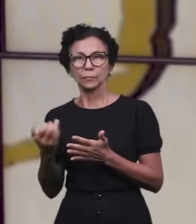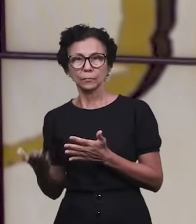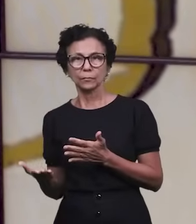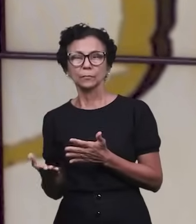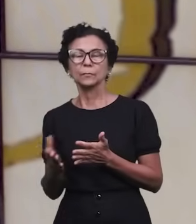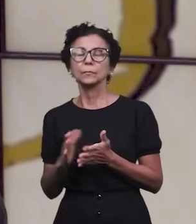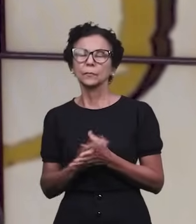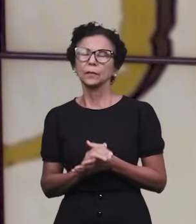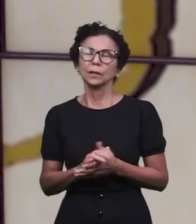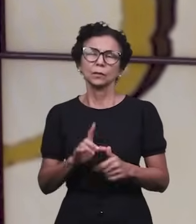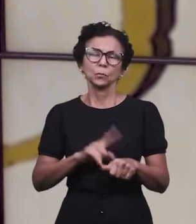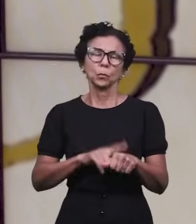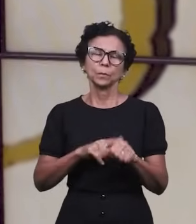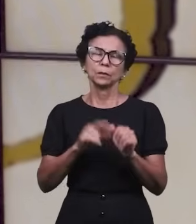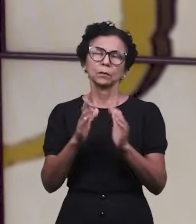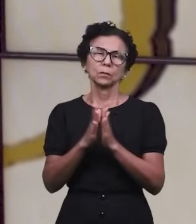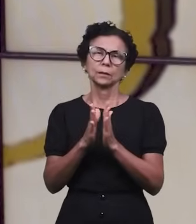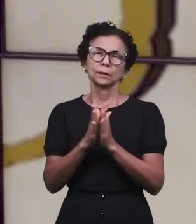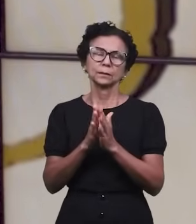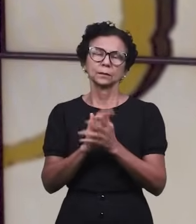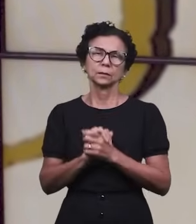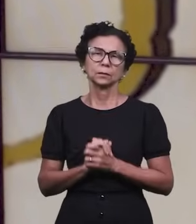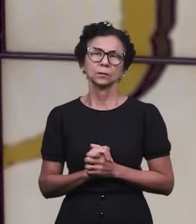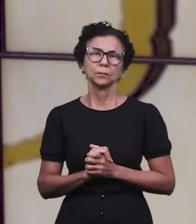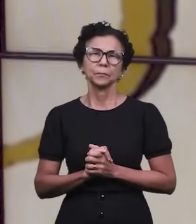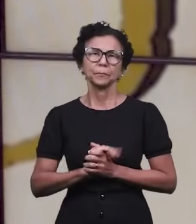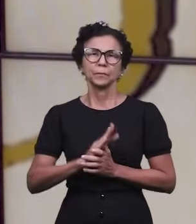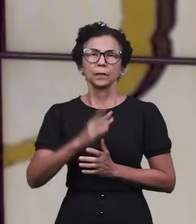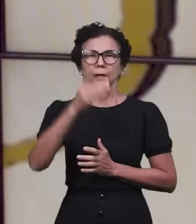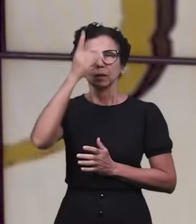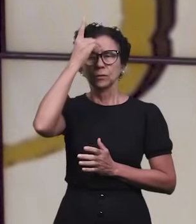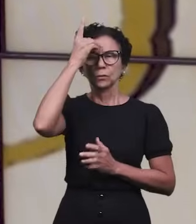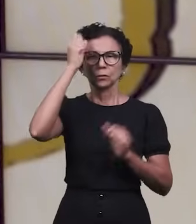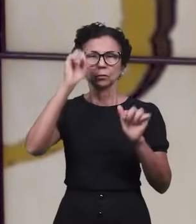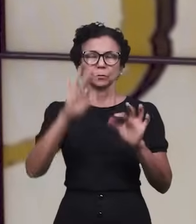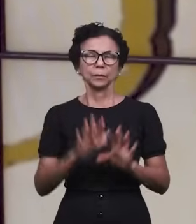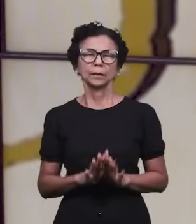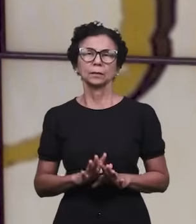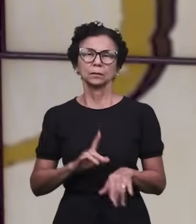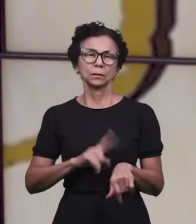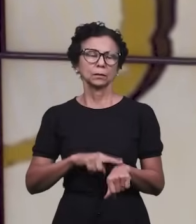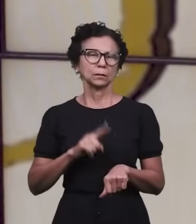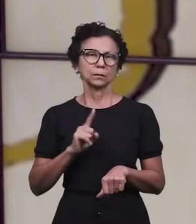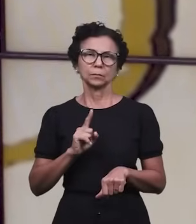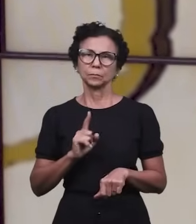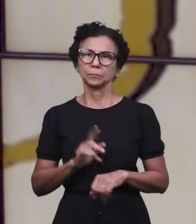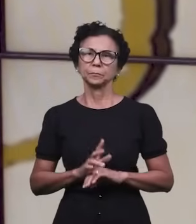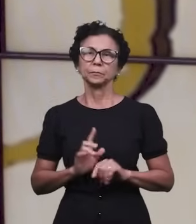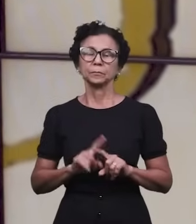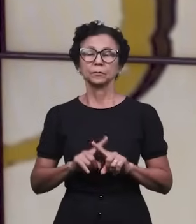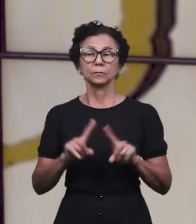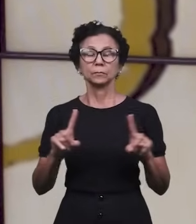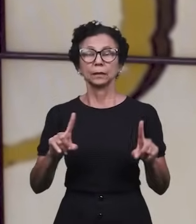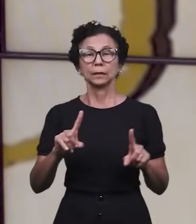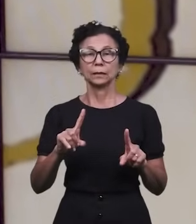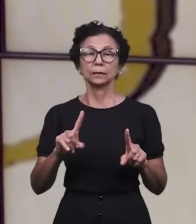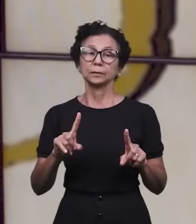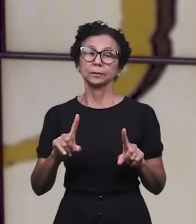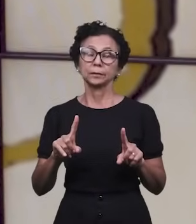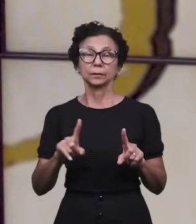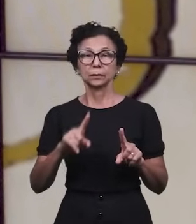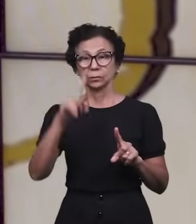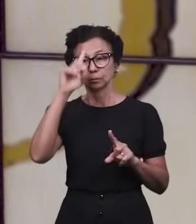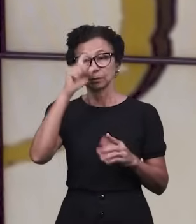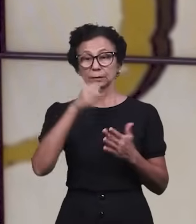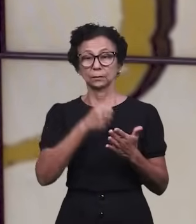dom de bênção é entregue ali na oração mesmo. Mas todos os dons que envolvem alguma direção, que envolve decisões